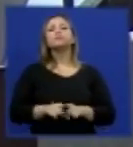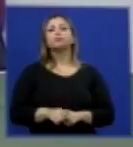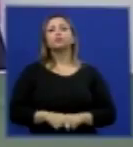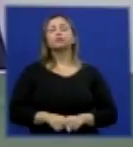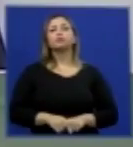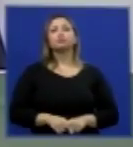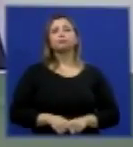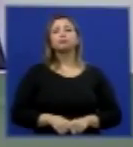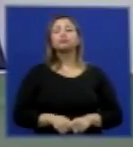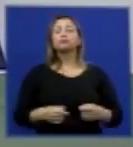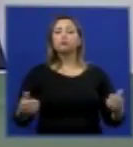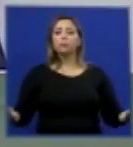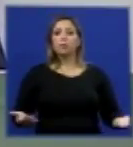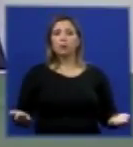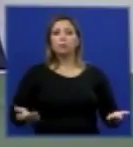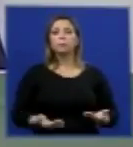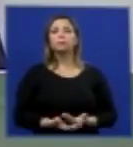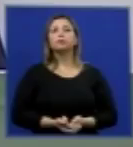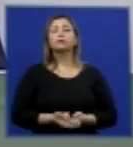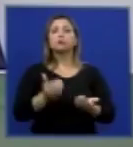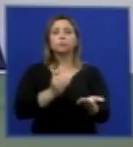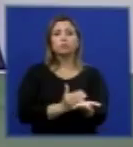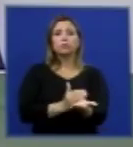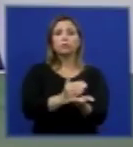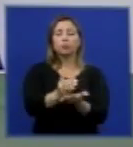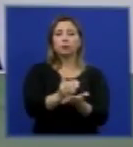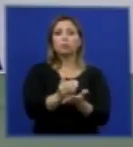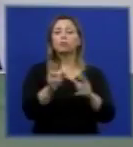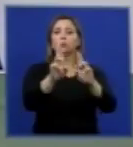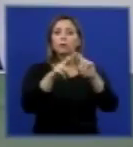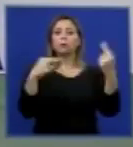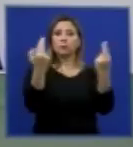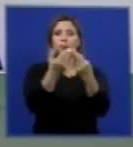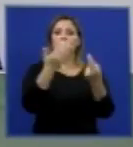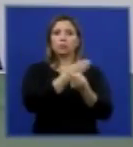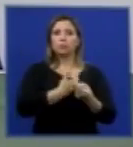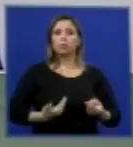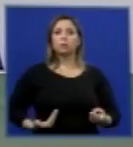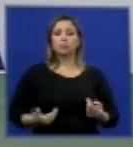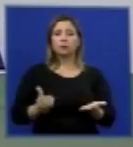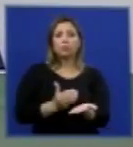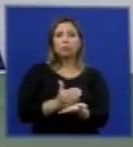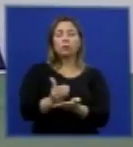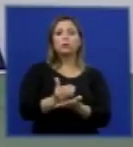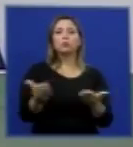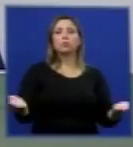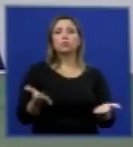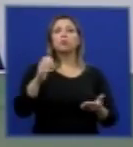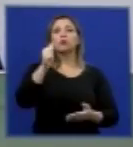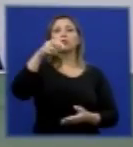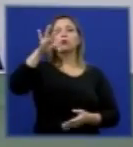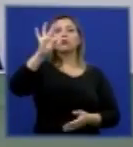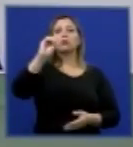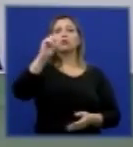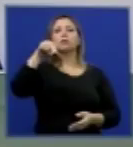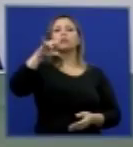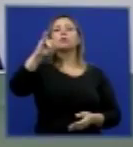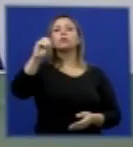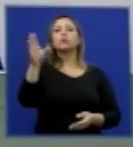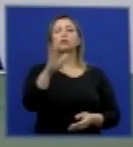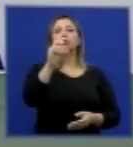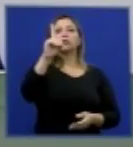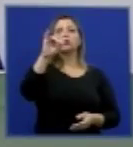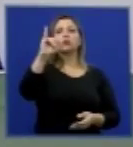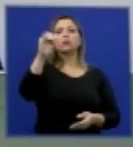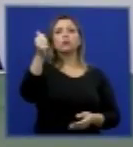da República. Neste momento, portanto, dando início já aos trabalhos, eu passo a palavra ao doutor Antônio Dias Toffoli, para que ele,